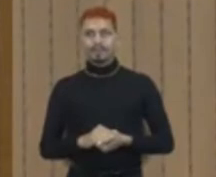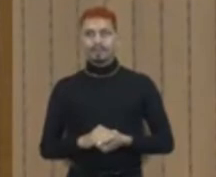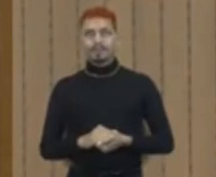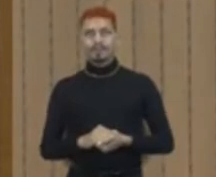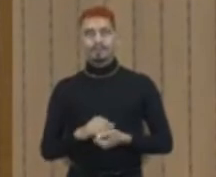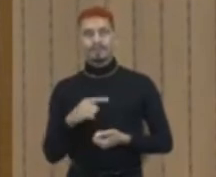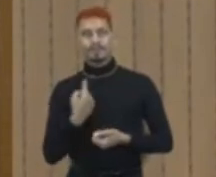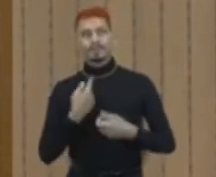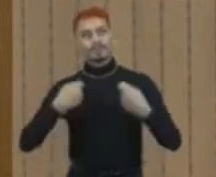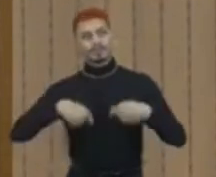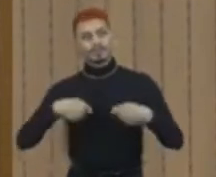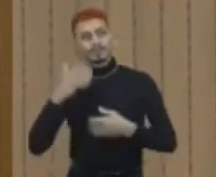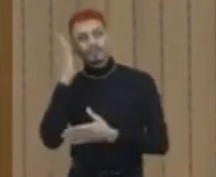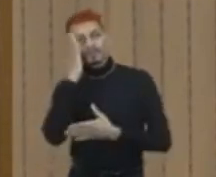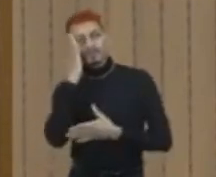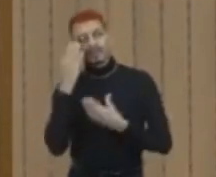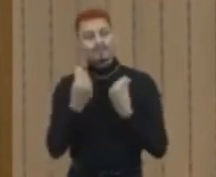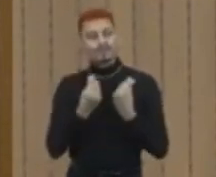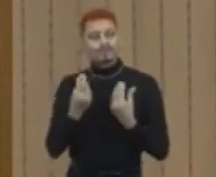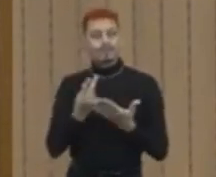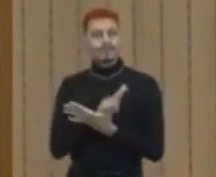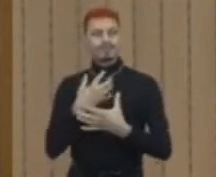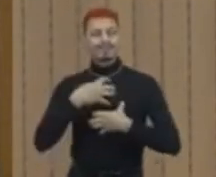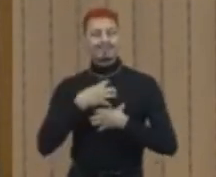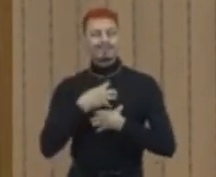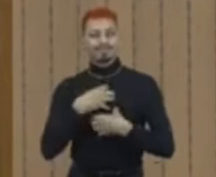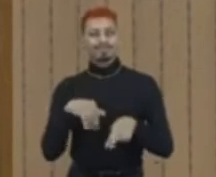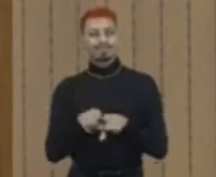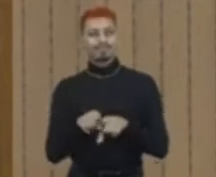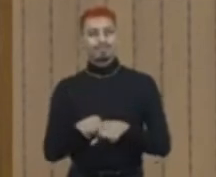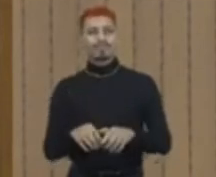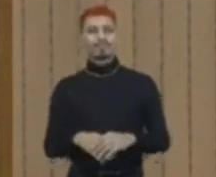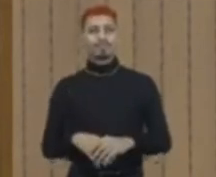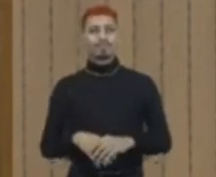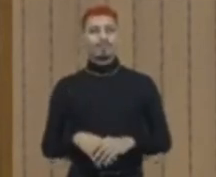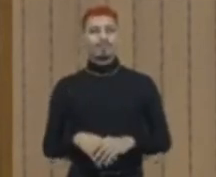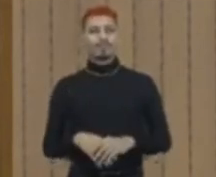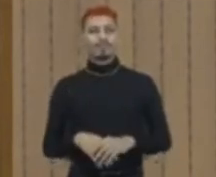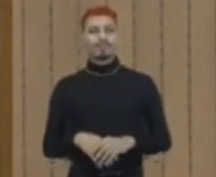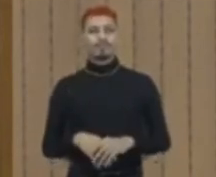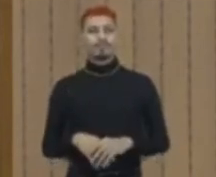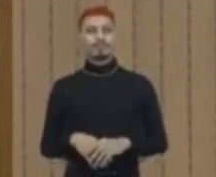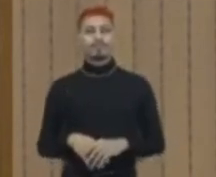enfim, saber desses momentos, ter esse sentimento e ao mesmo tempo